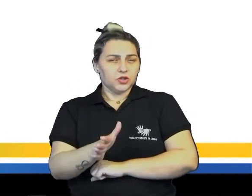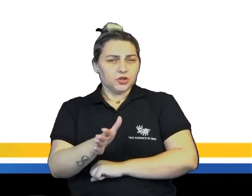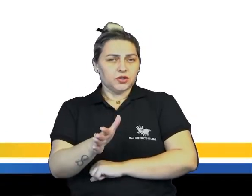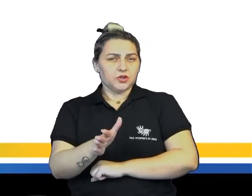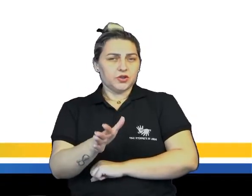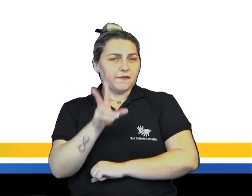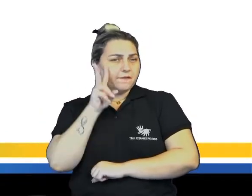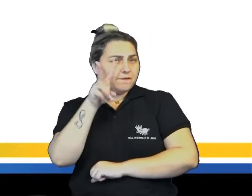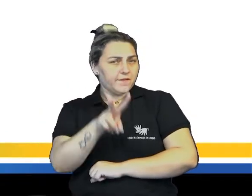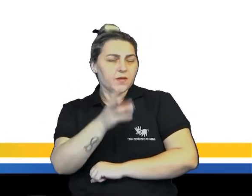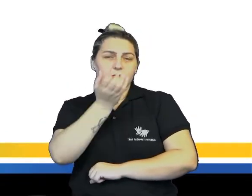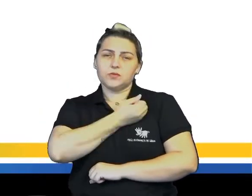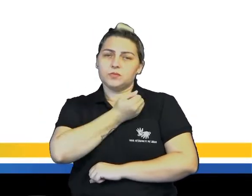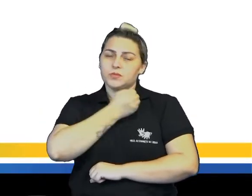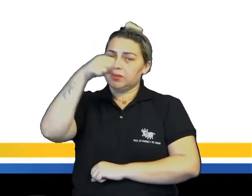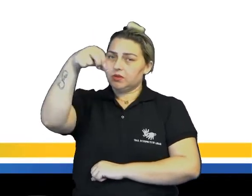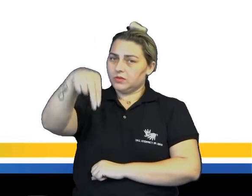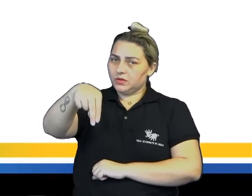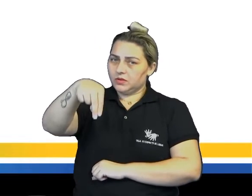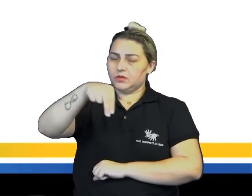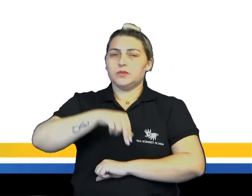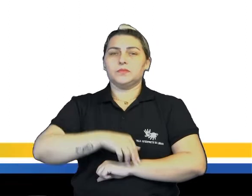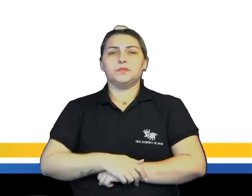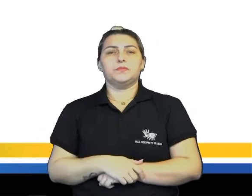números naturais?